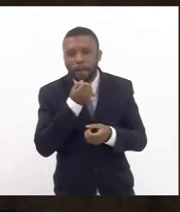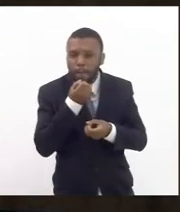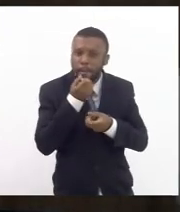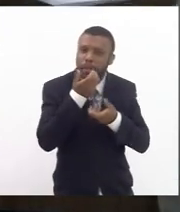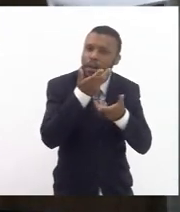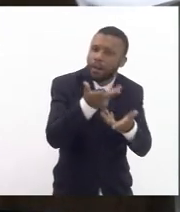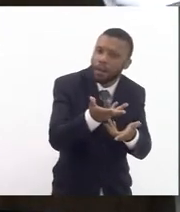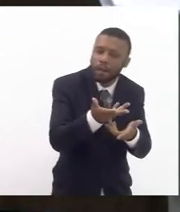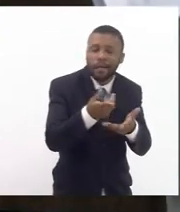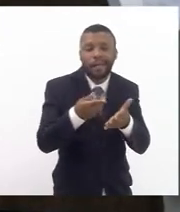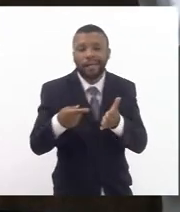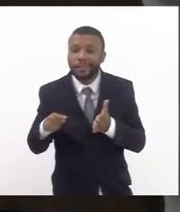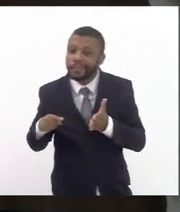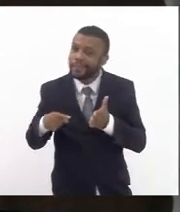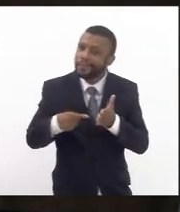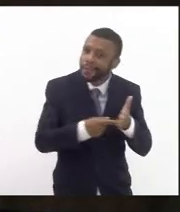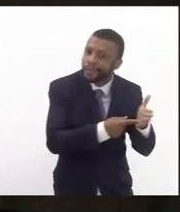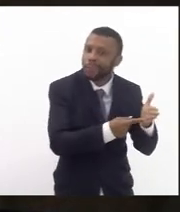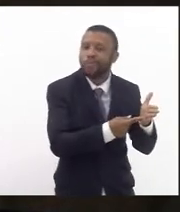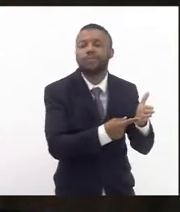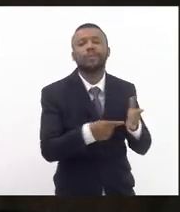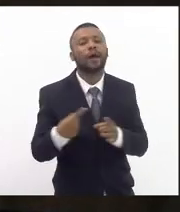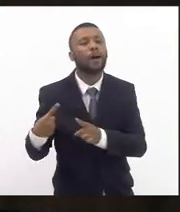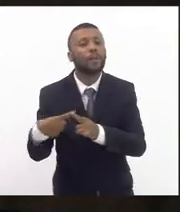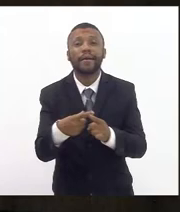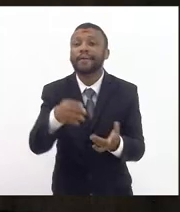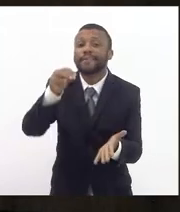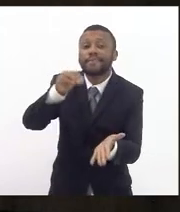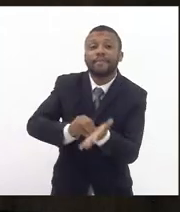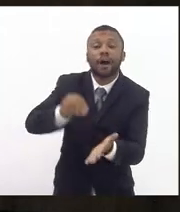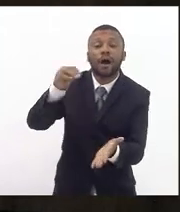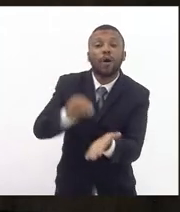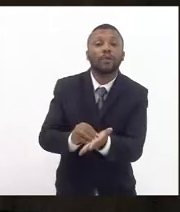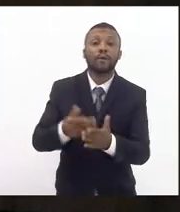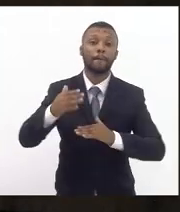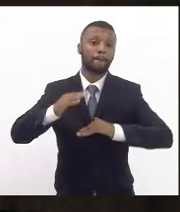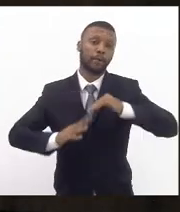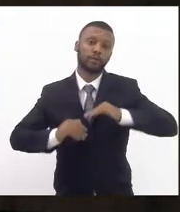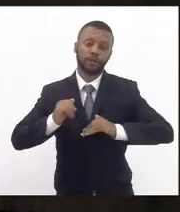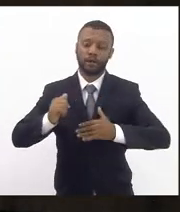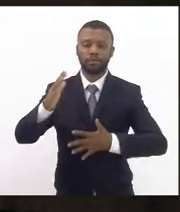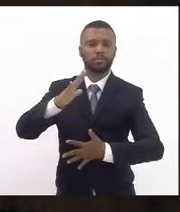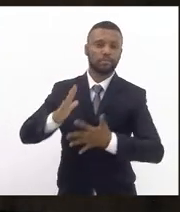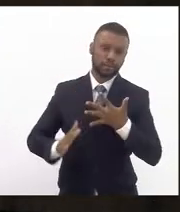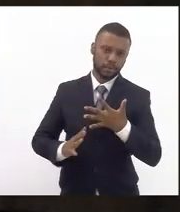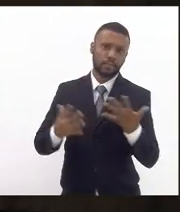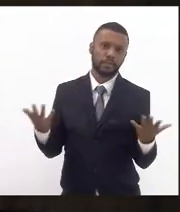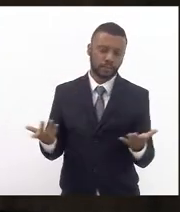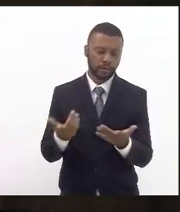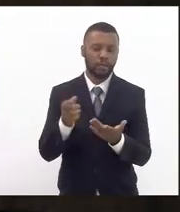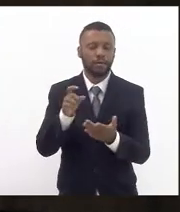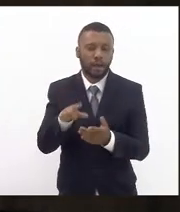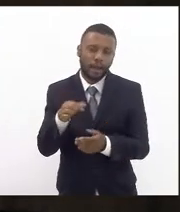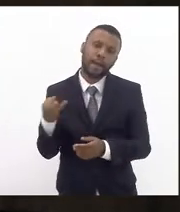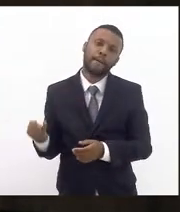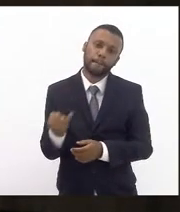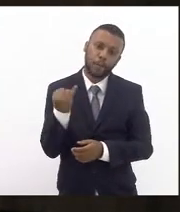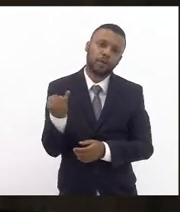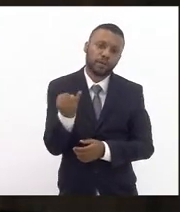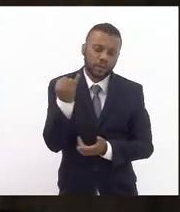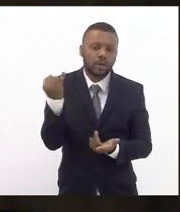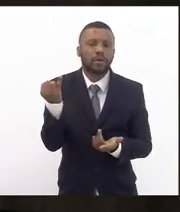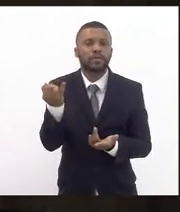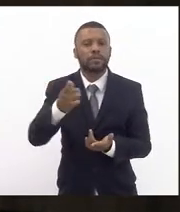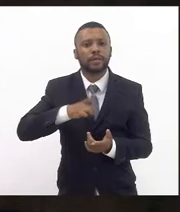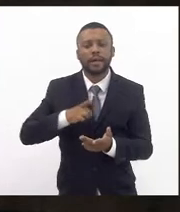declarações, denúncias, justamente porque falta esse profissional de Libras. Então, sem dúvida nenhuma,